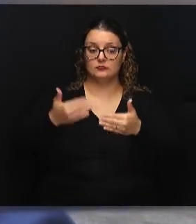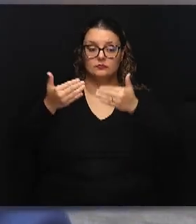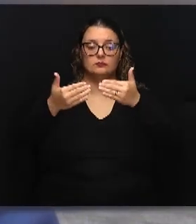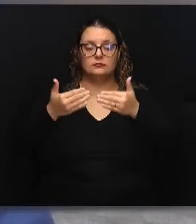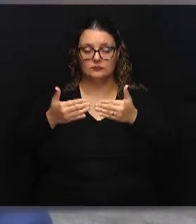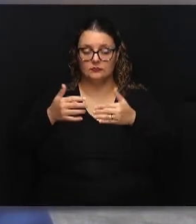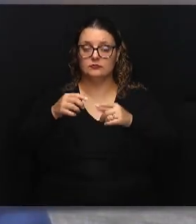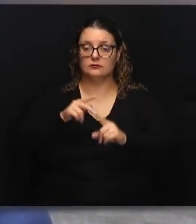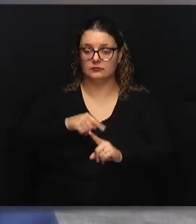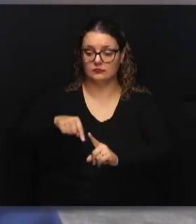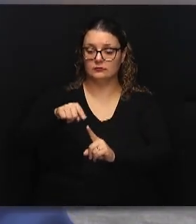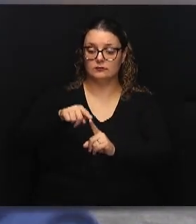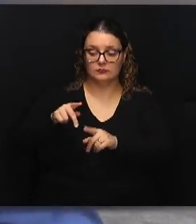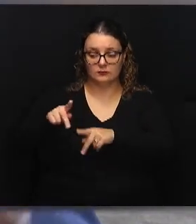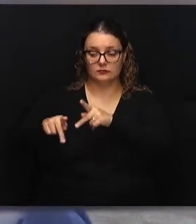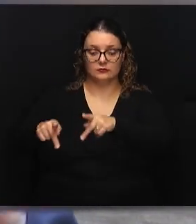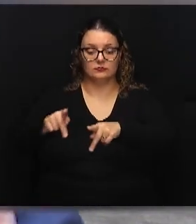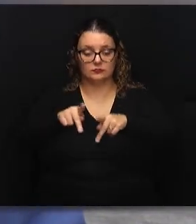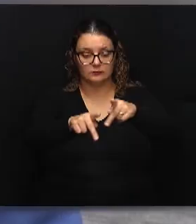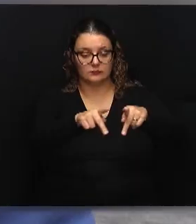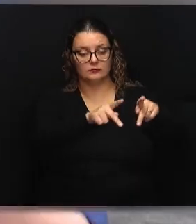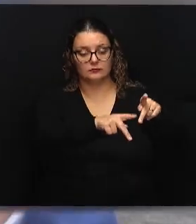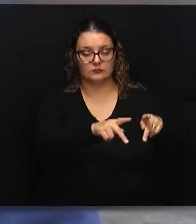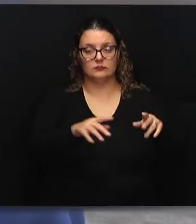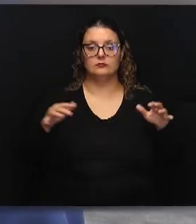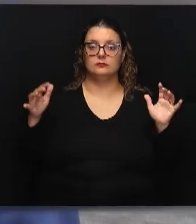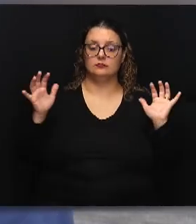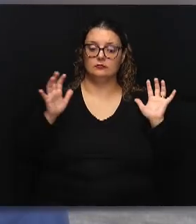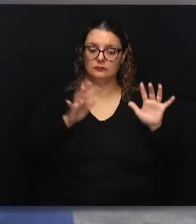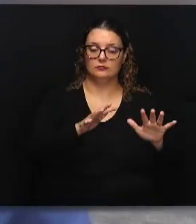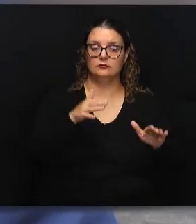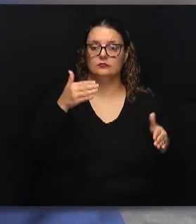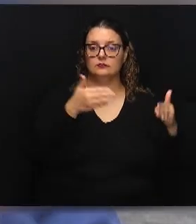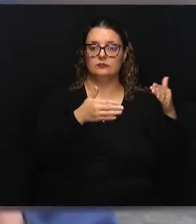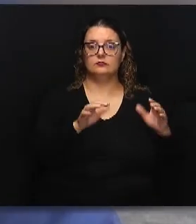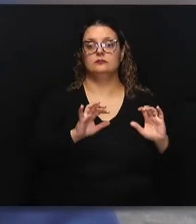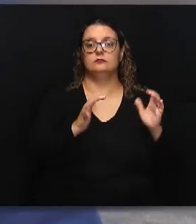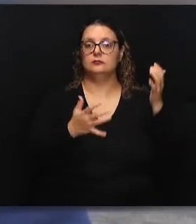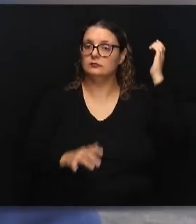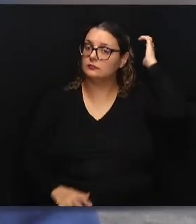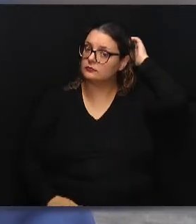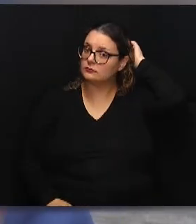esse público específico, fazer com que esse público frequente os eventos